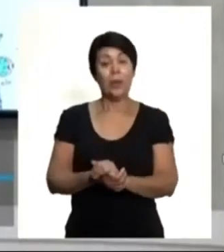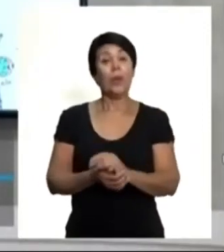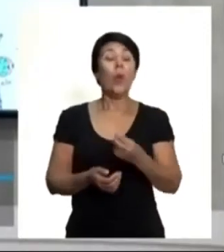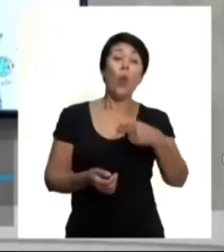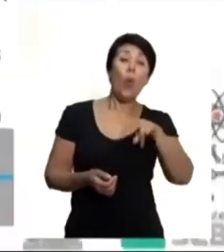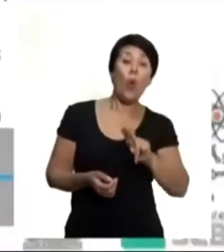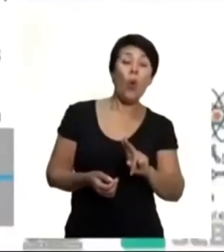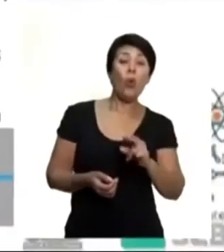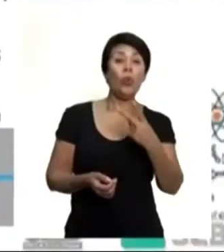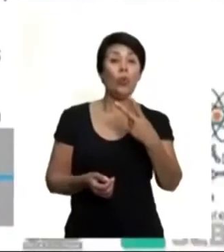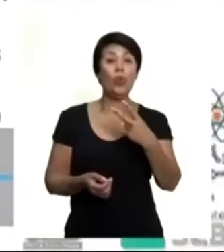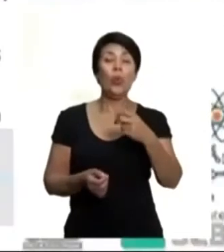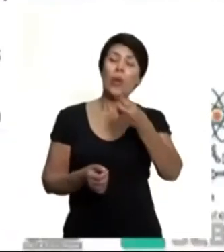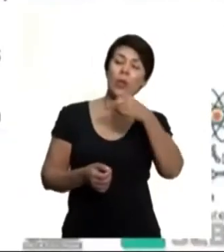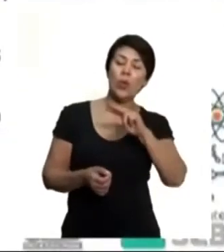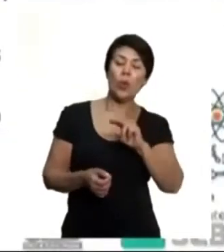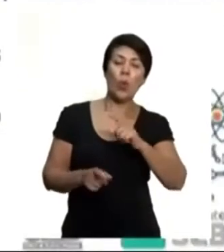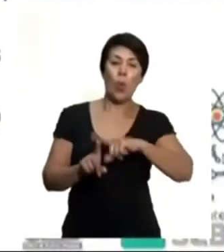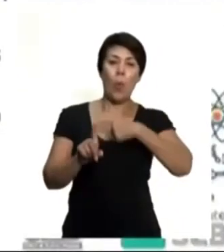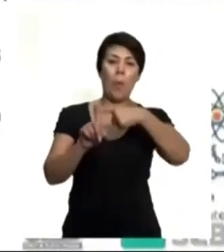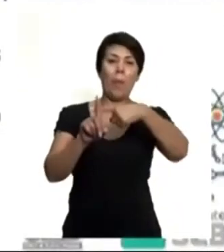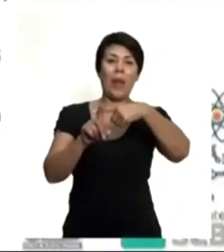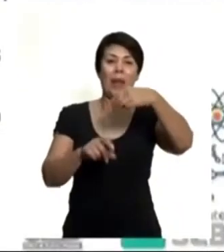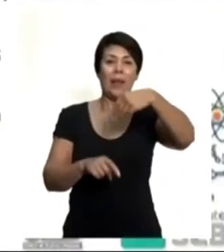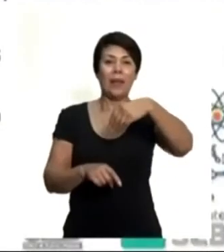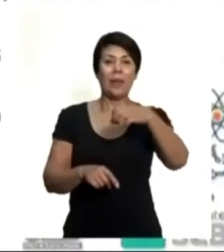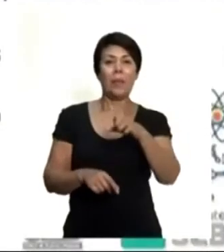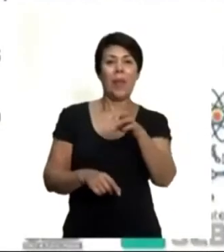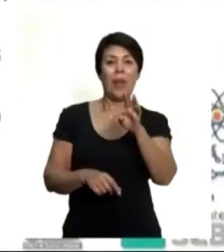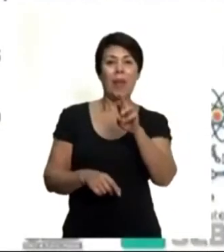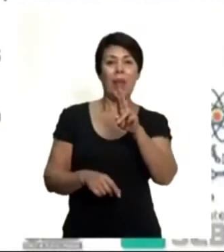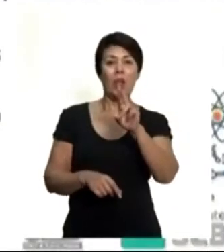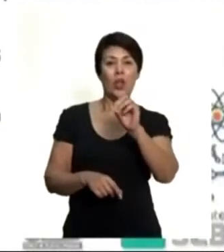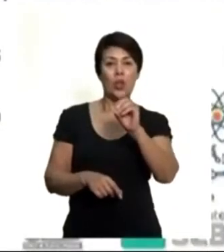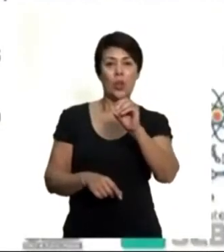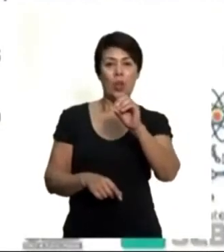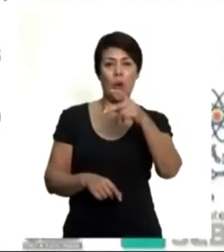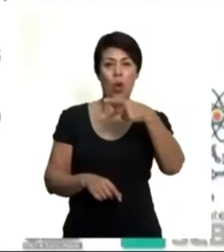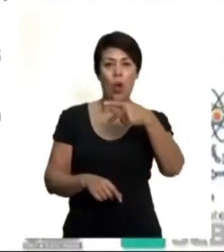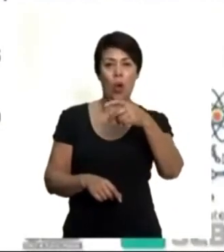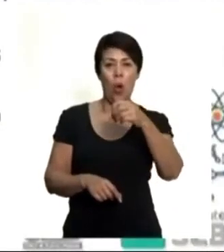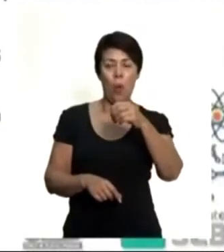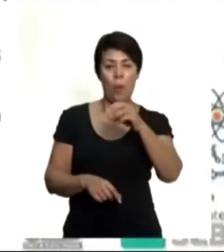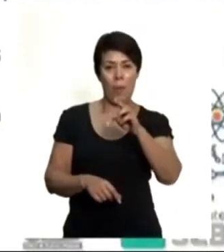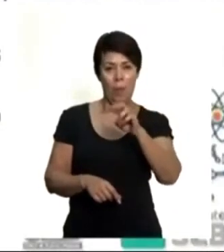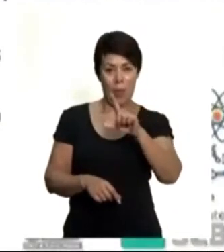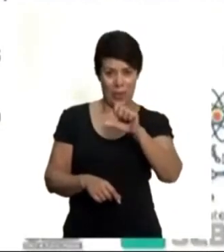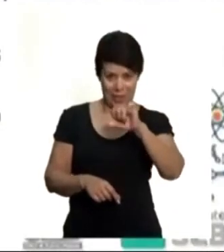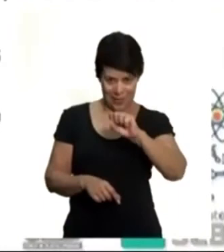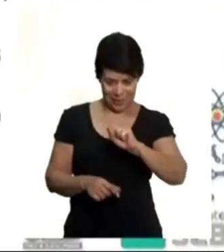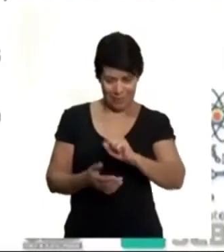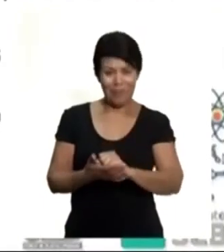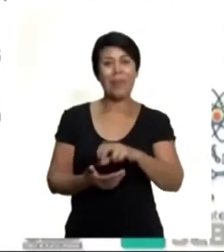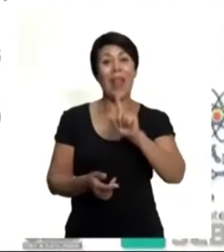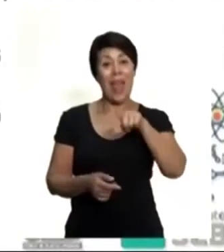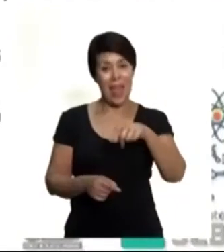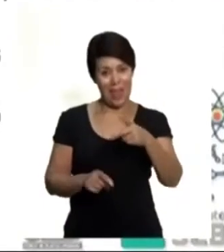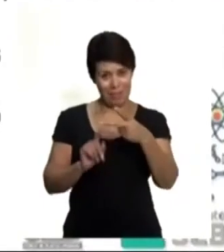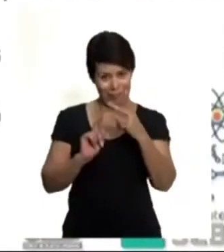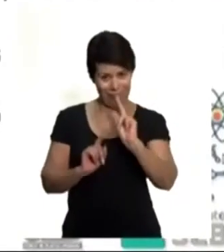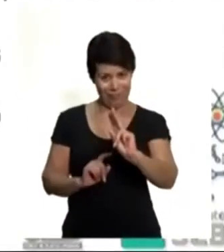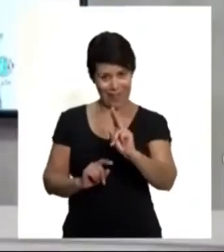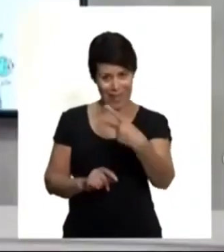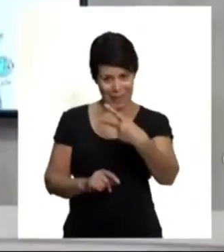mais metrópoles. Pronto. Típica do capitalismo financeiro e monopolista. Muito bem,